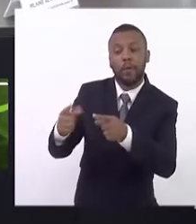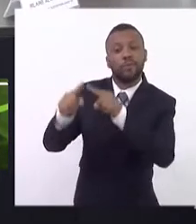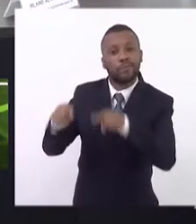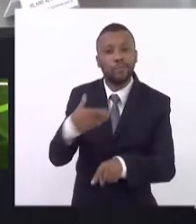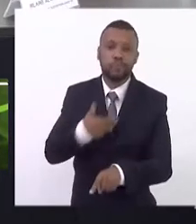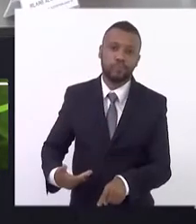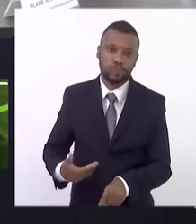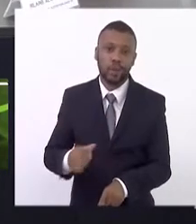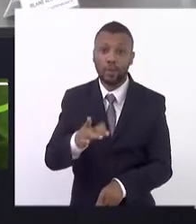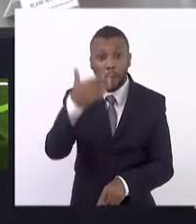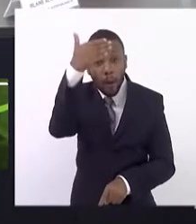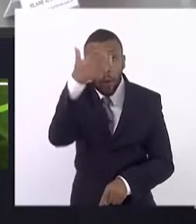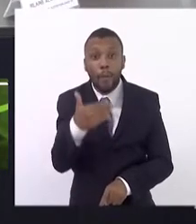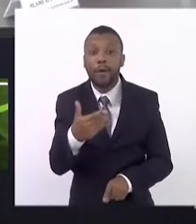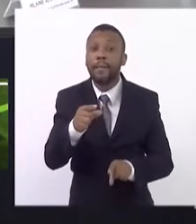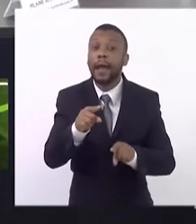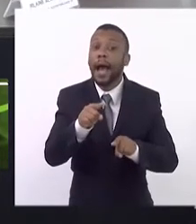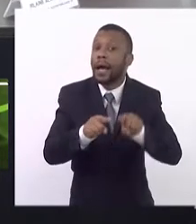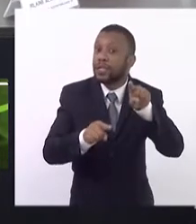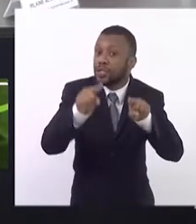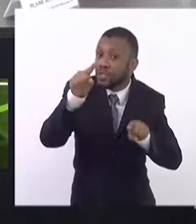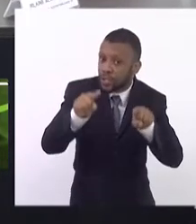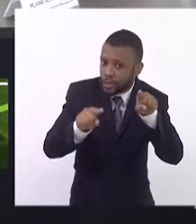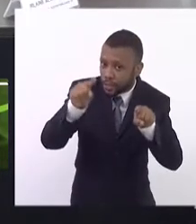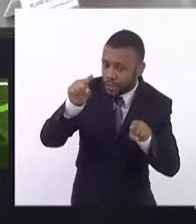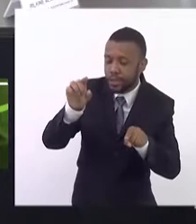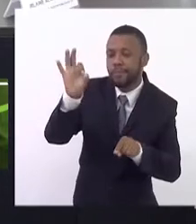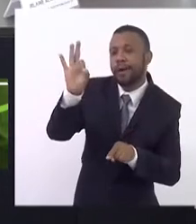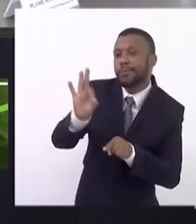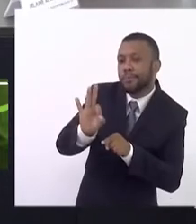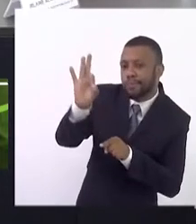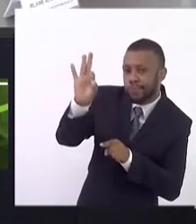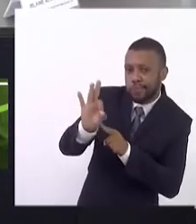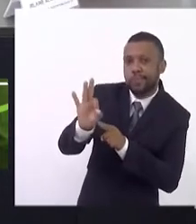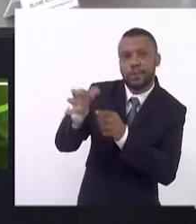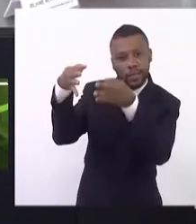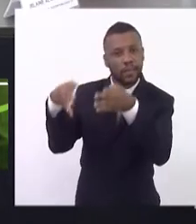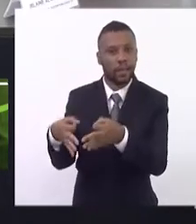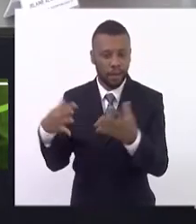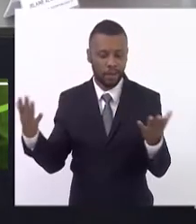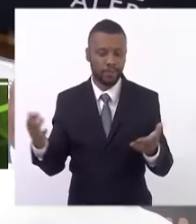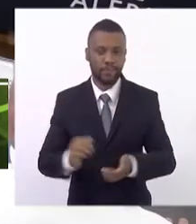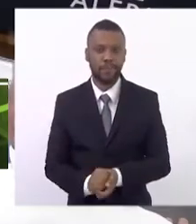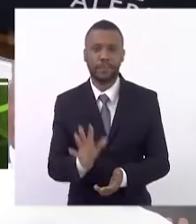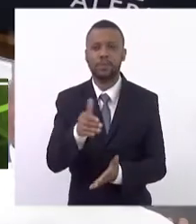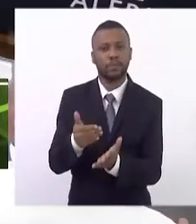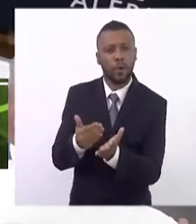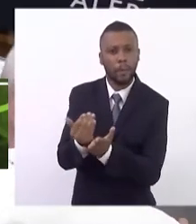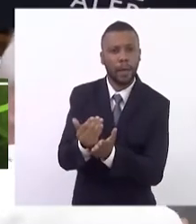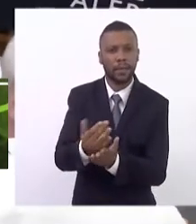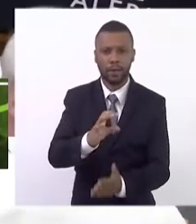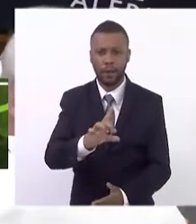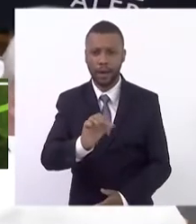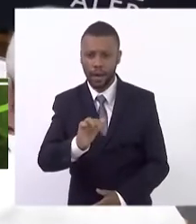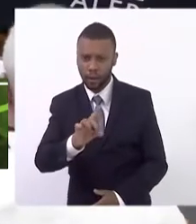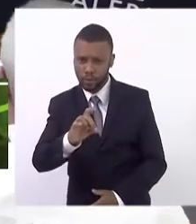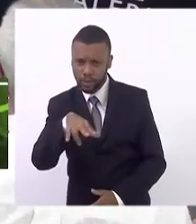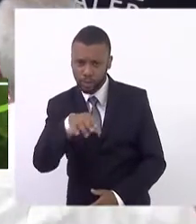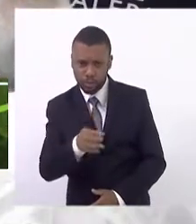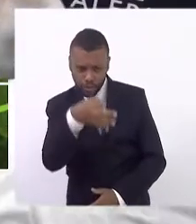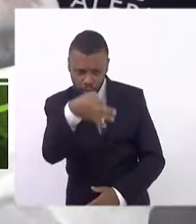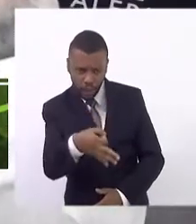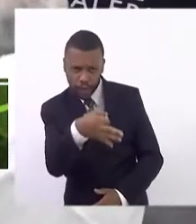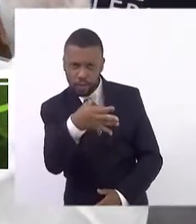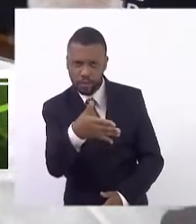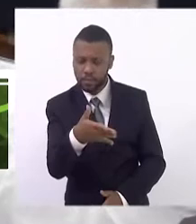minha estatística está absolutamente correta, né? Então, quem começa é o Claudino? Sim, sim. Por favor,